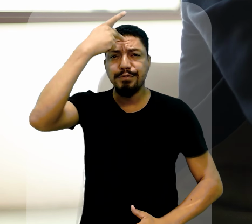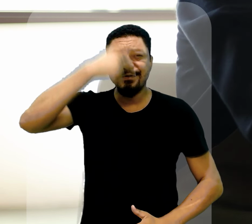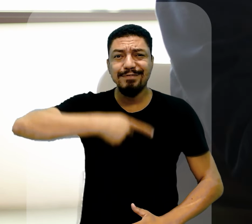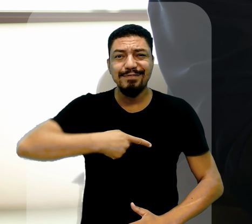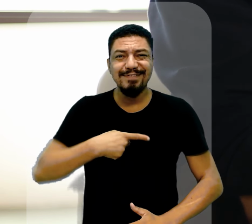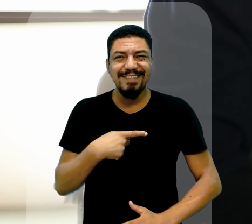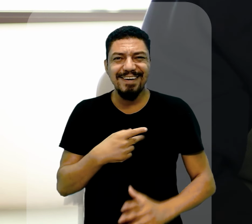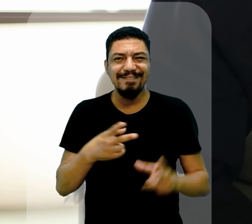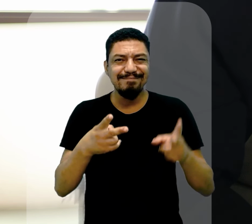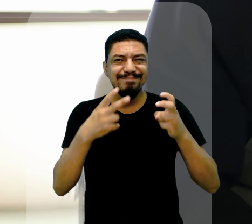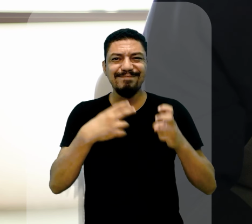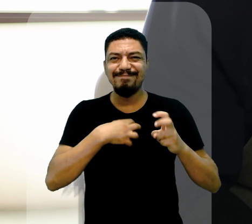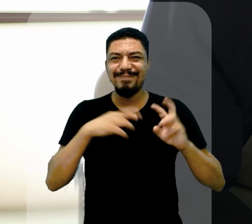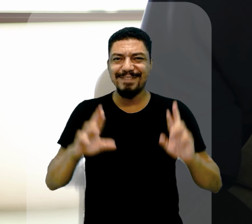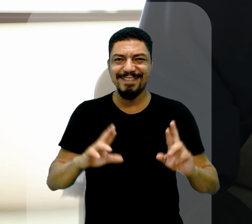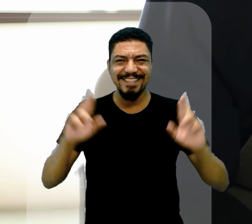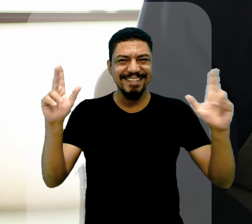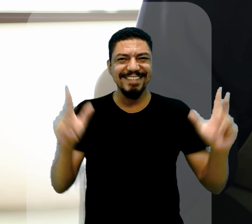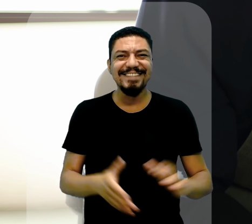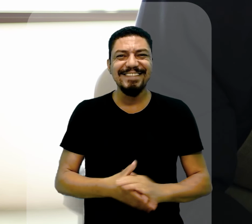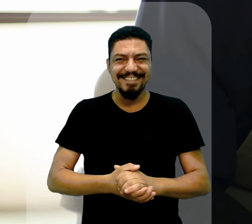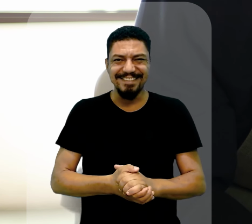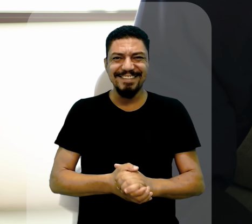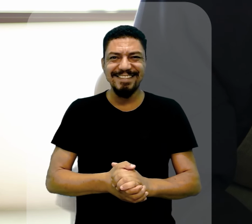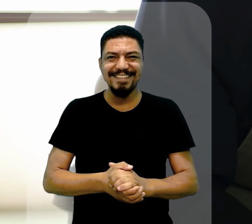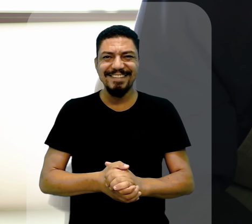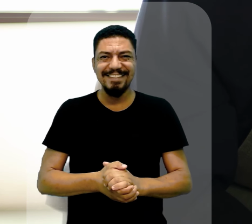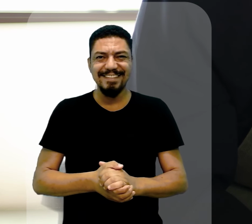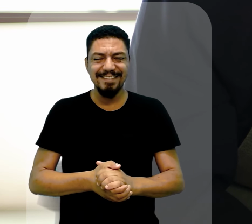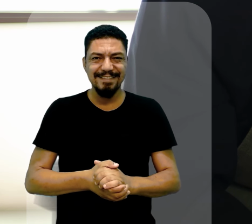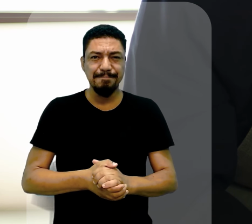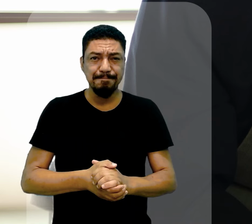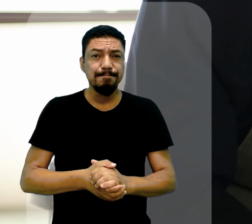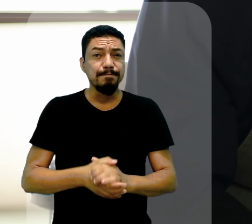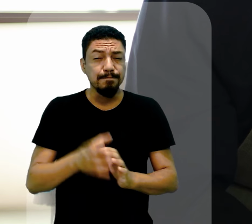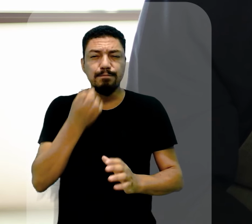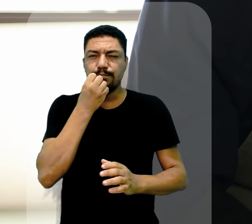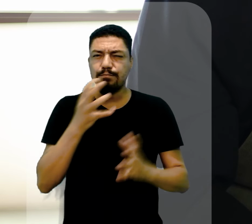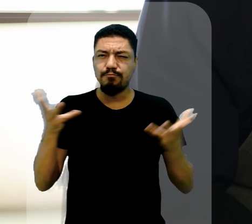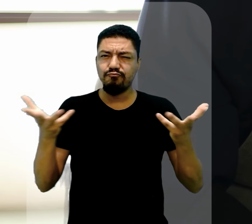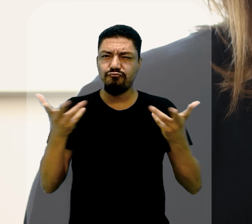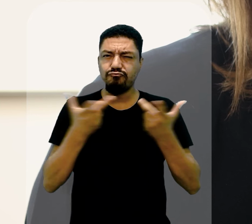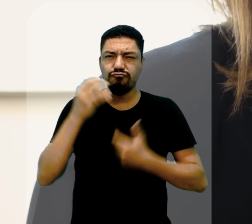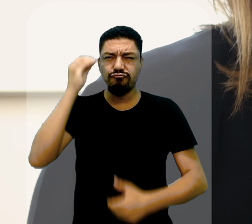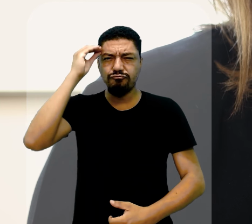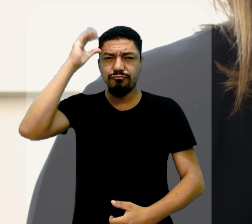papel de modos completamente diferentes. E é muito enriquecedor.